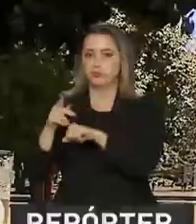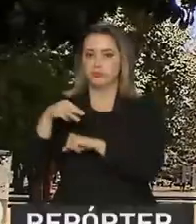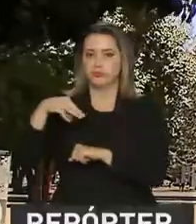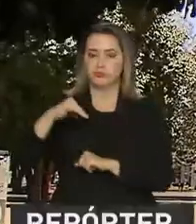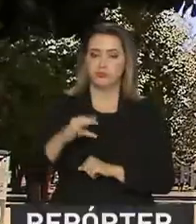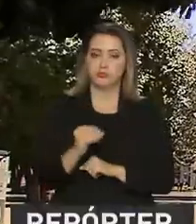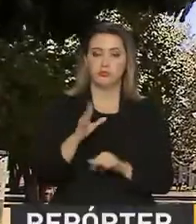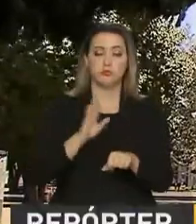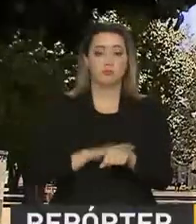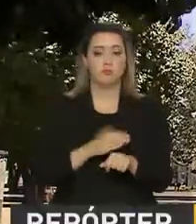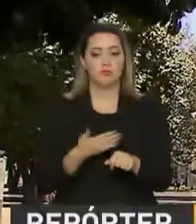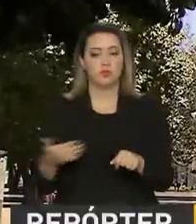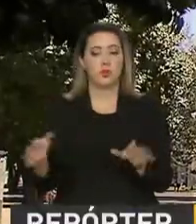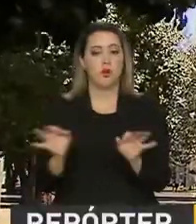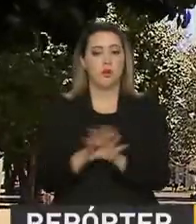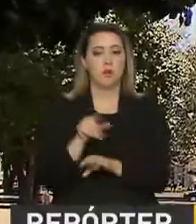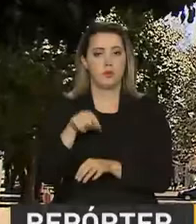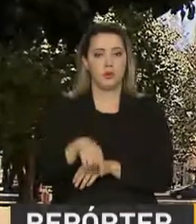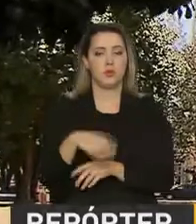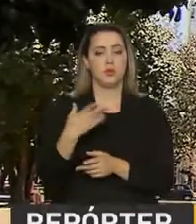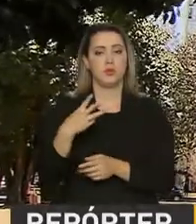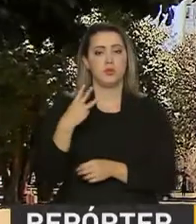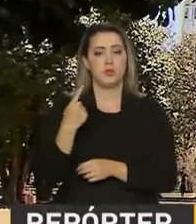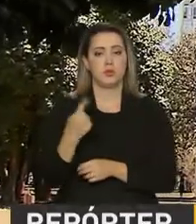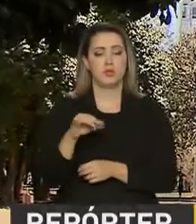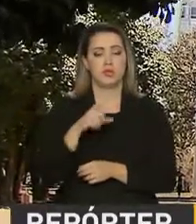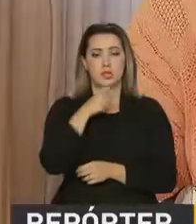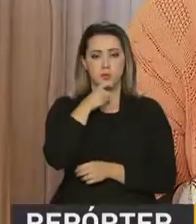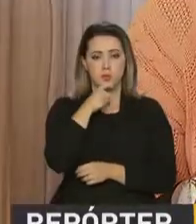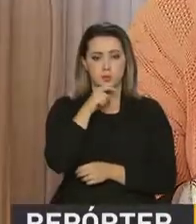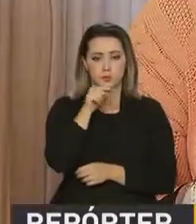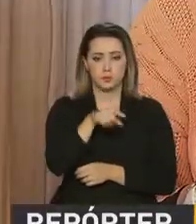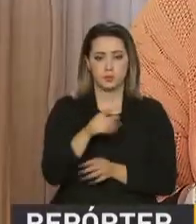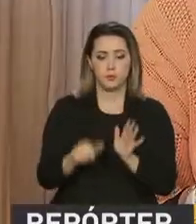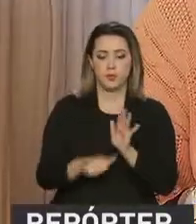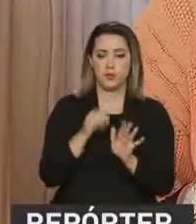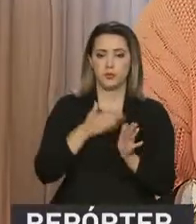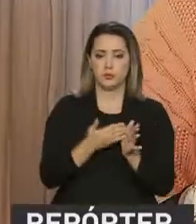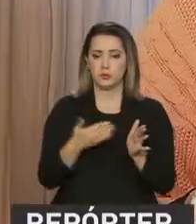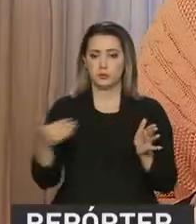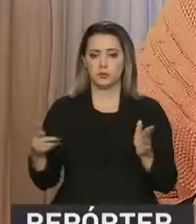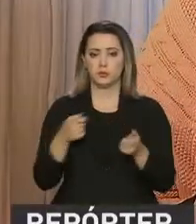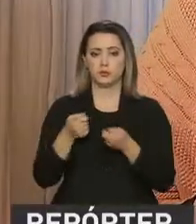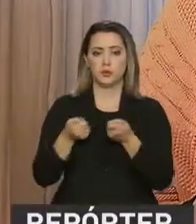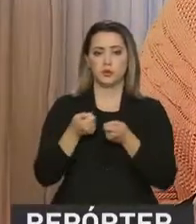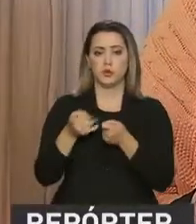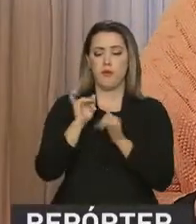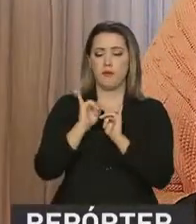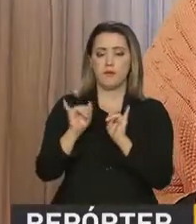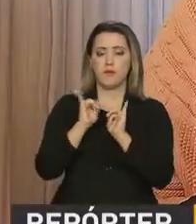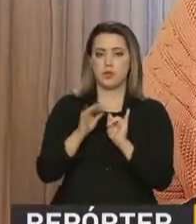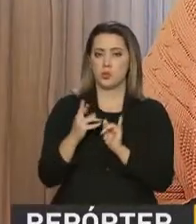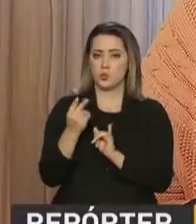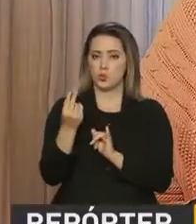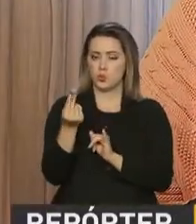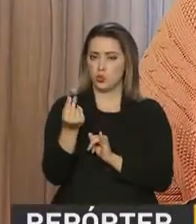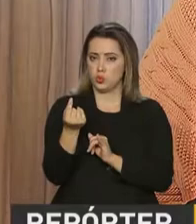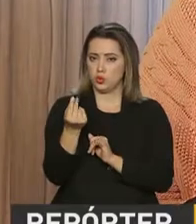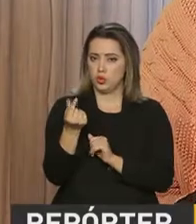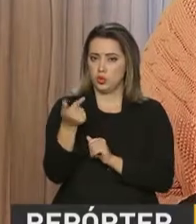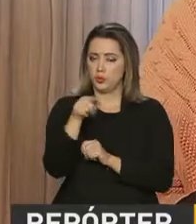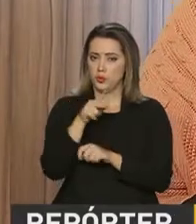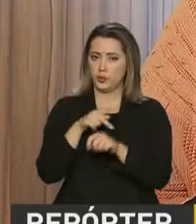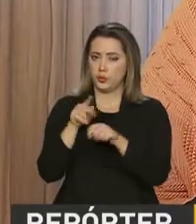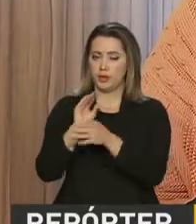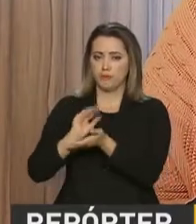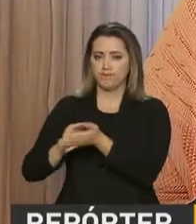eo prazo termina agora em 31 de julho na primeira etapa de regularização em outubro do ano passado